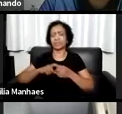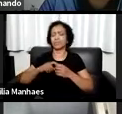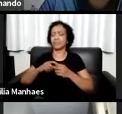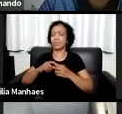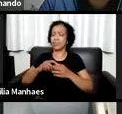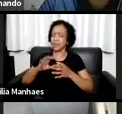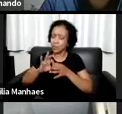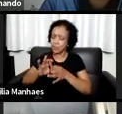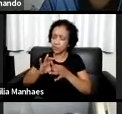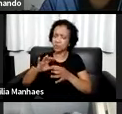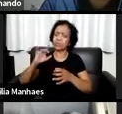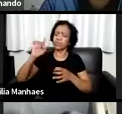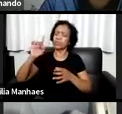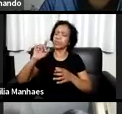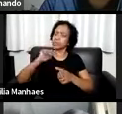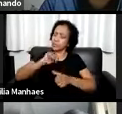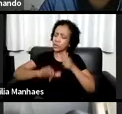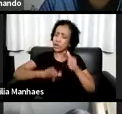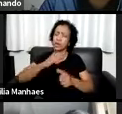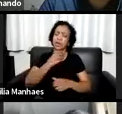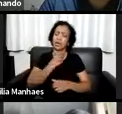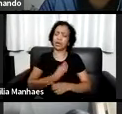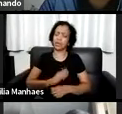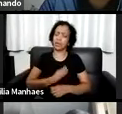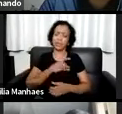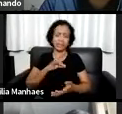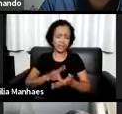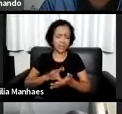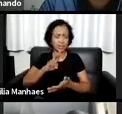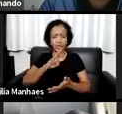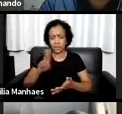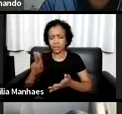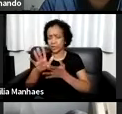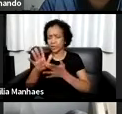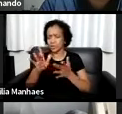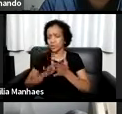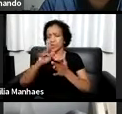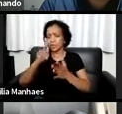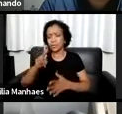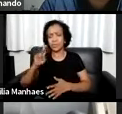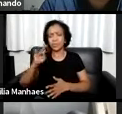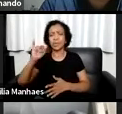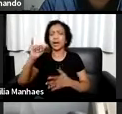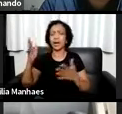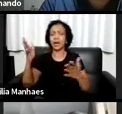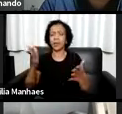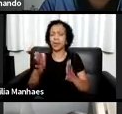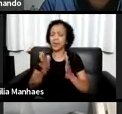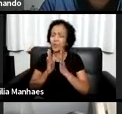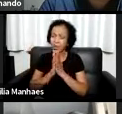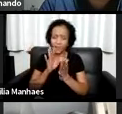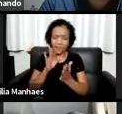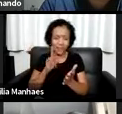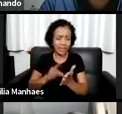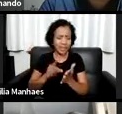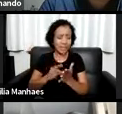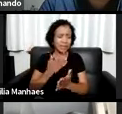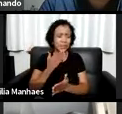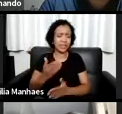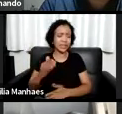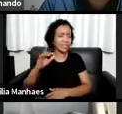Deus, volta, ó Pai querido, ao Cristo Senhor. Pai querido, nós clamamos a ti nesta hora, Senhor amado,